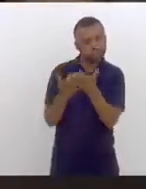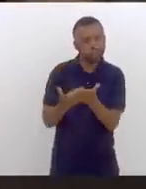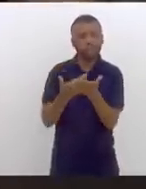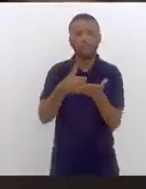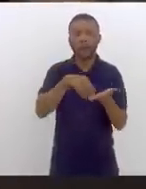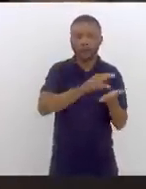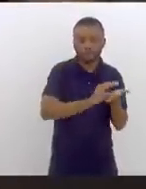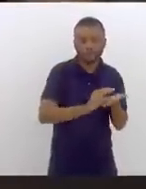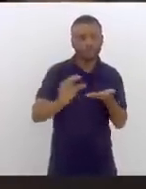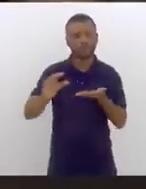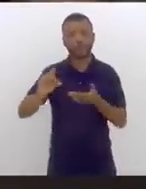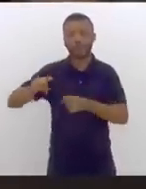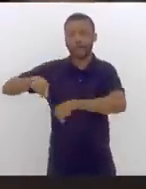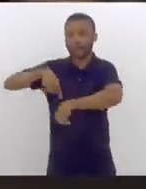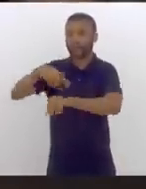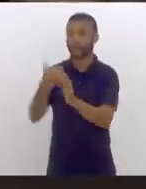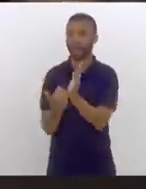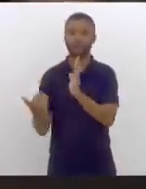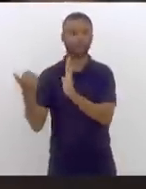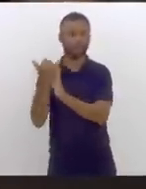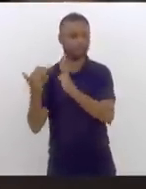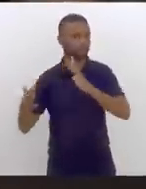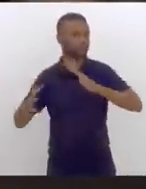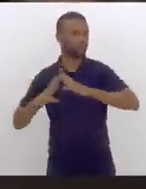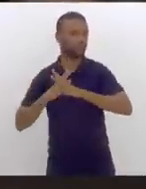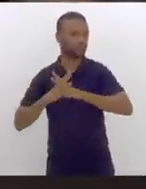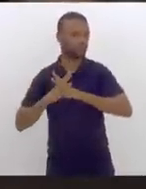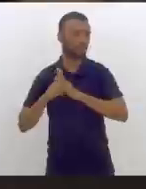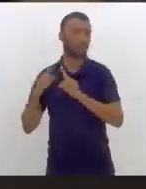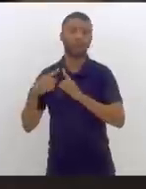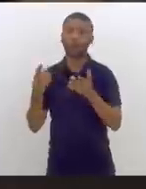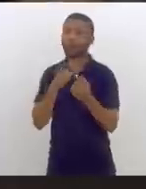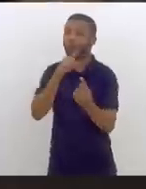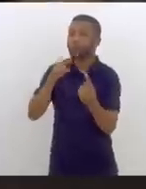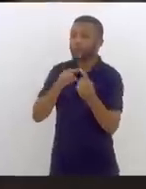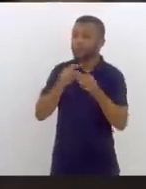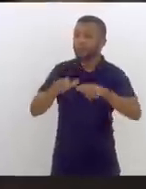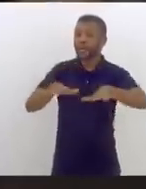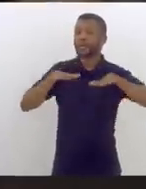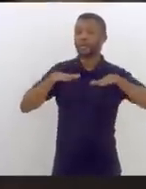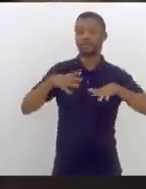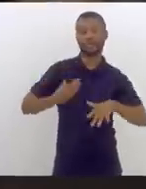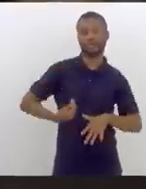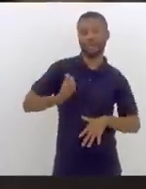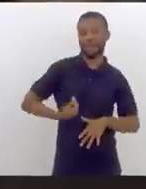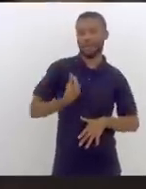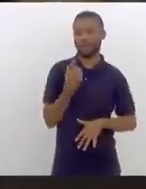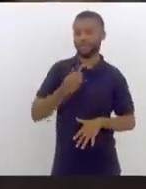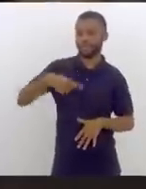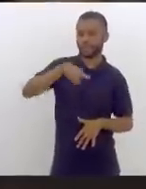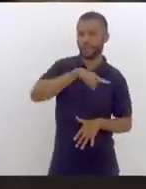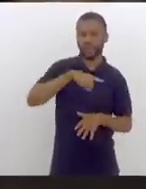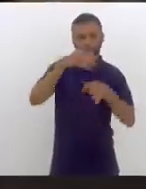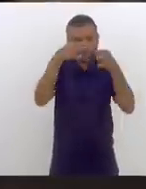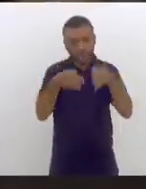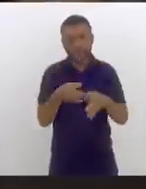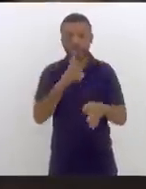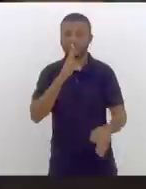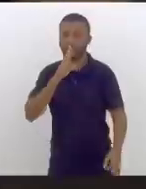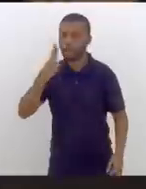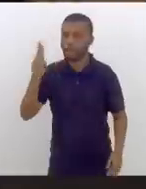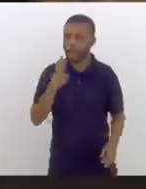essas horas excedidas porque o que a gente busca hoje aqui nessa audiência todos que estão aqui presente é justamente respostas